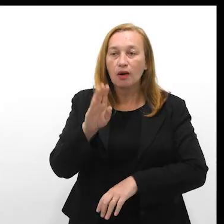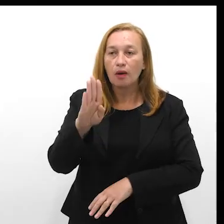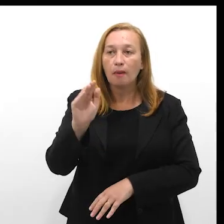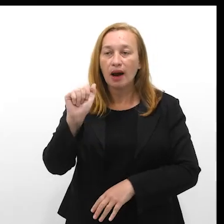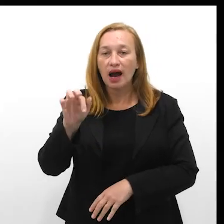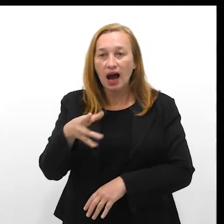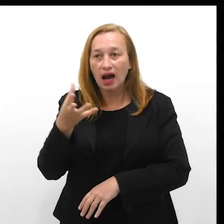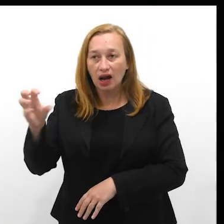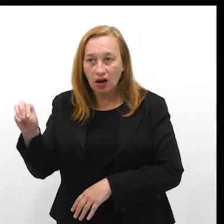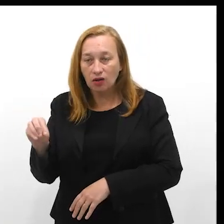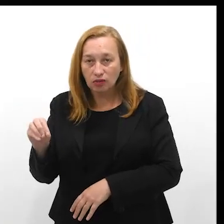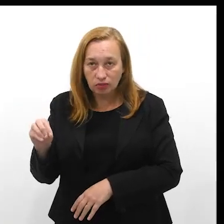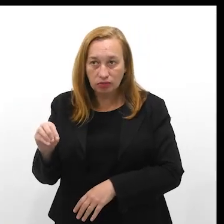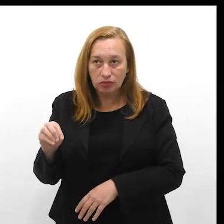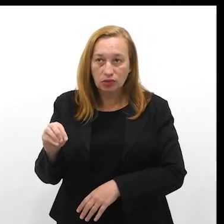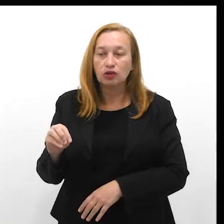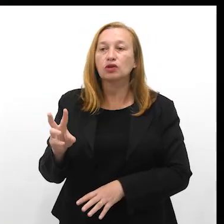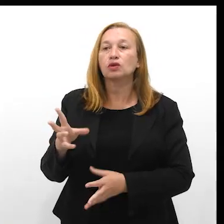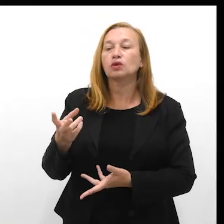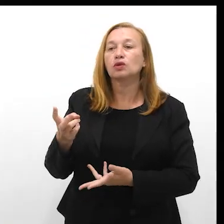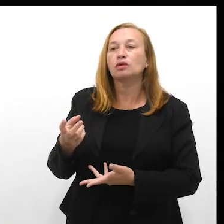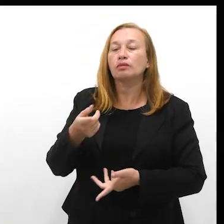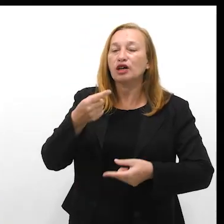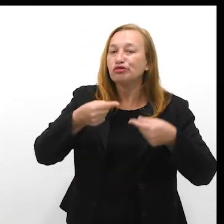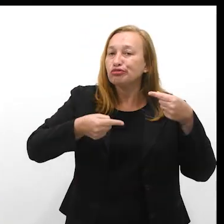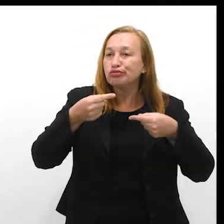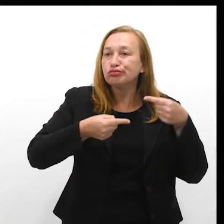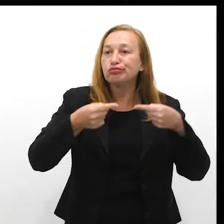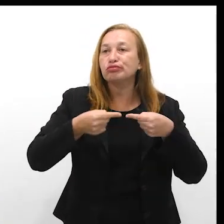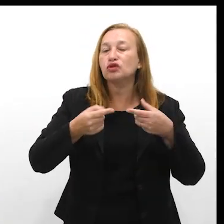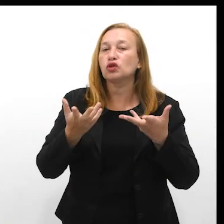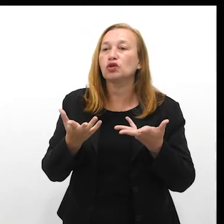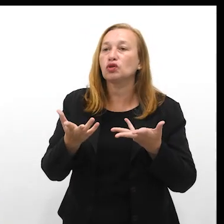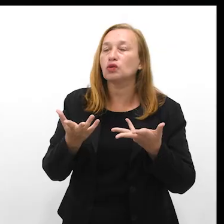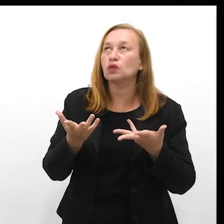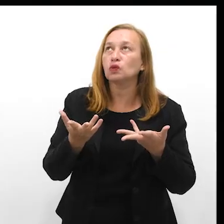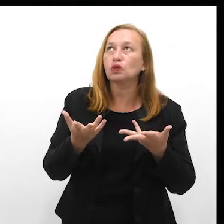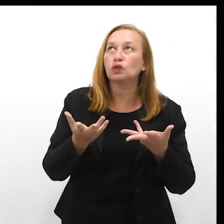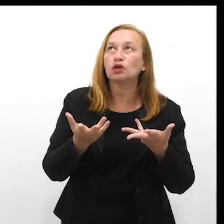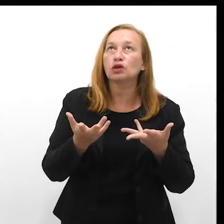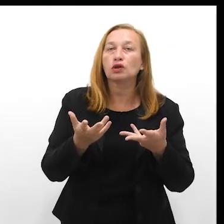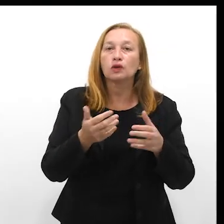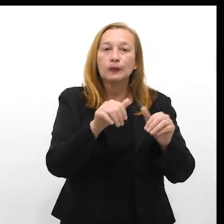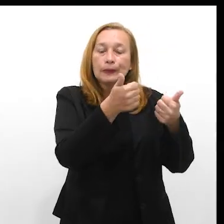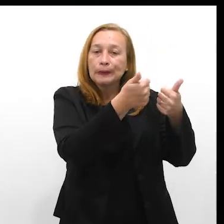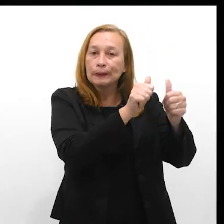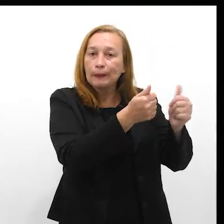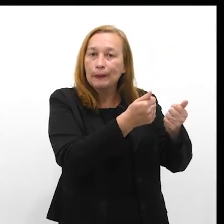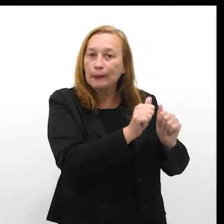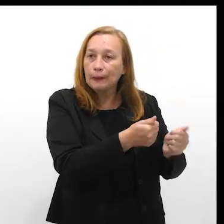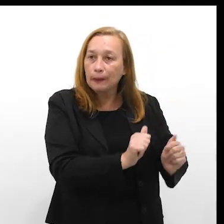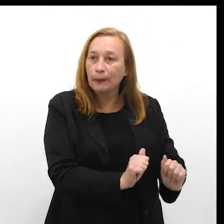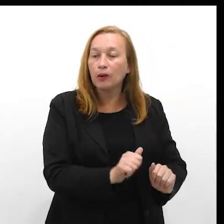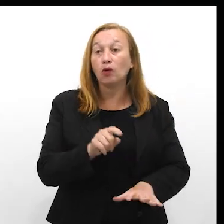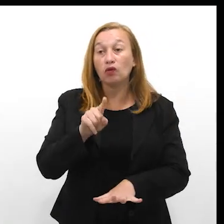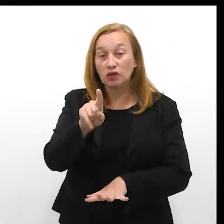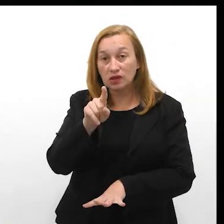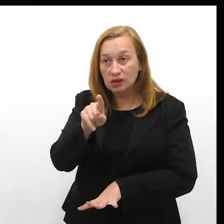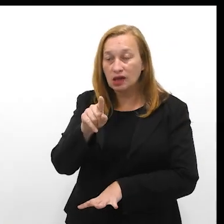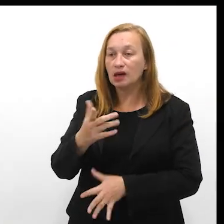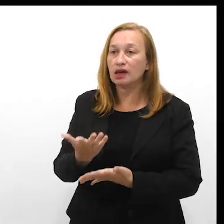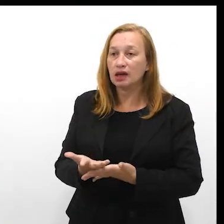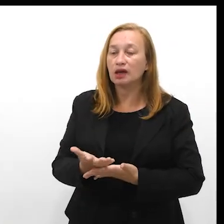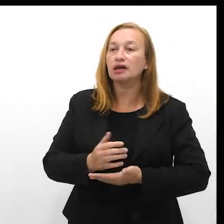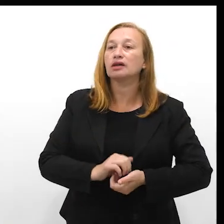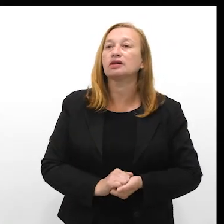seu barracão, evidente, tendo o estofo cultural para poder discutir sobre Rodin, sobre escultura com você, essas